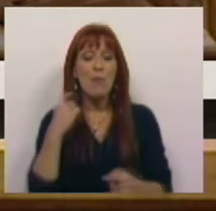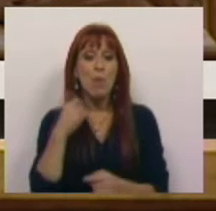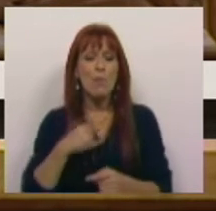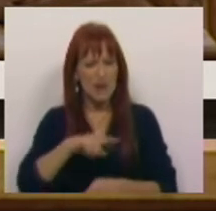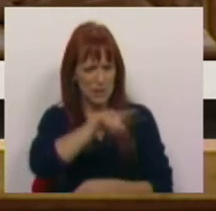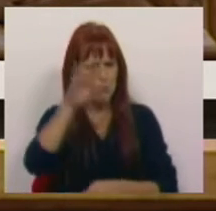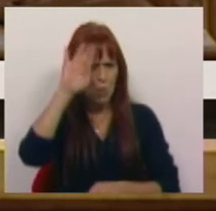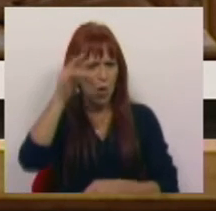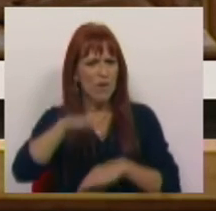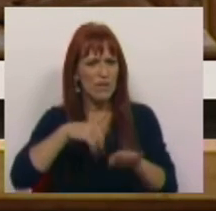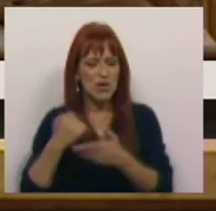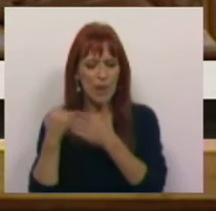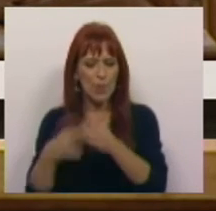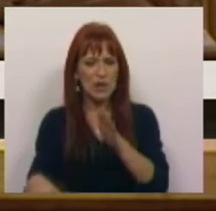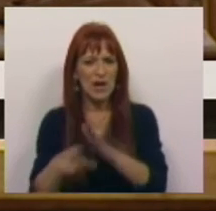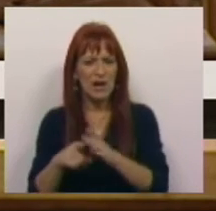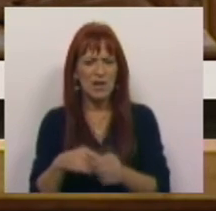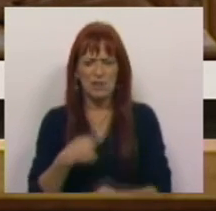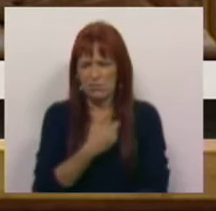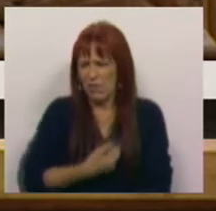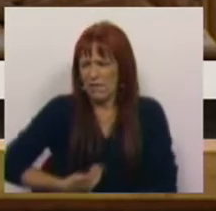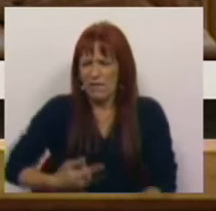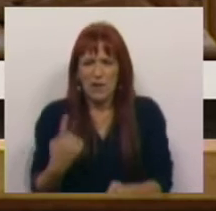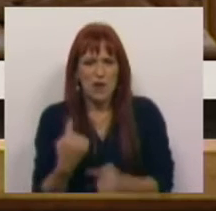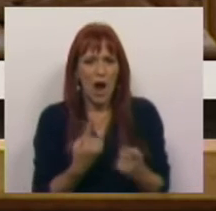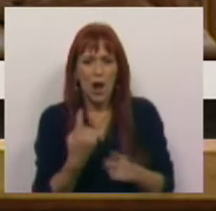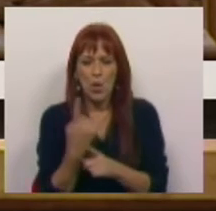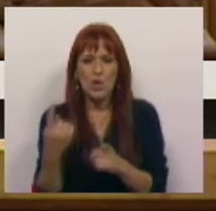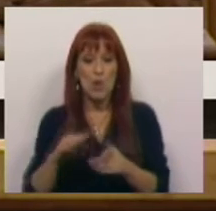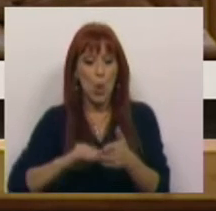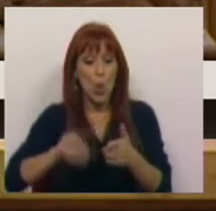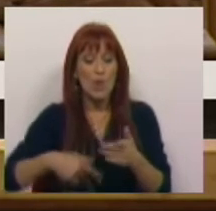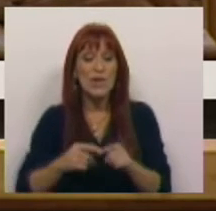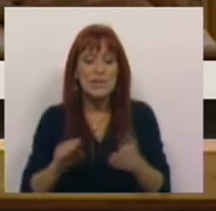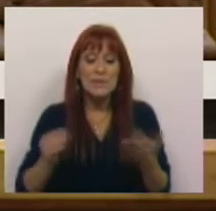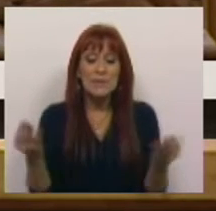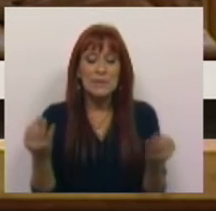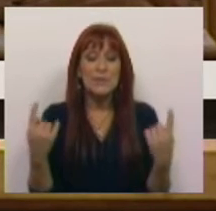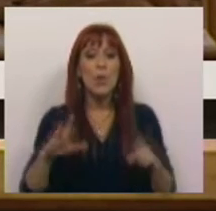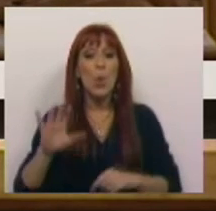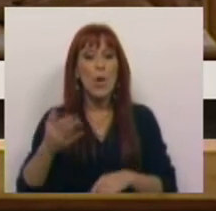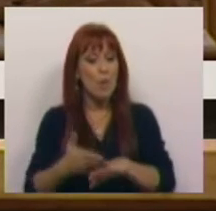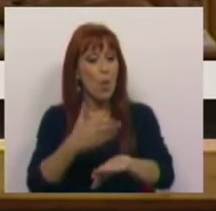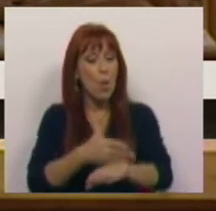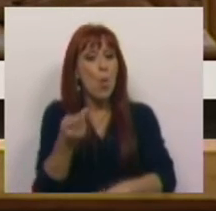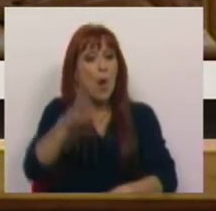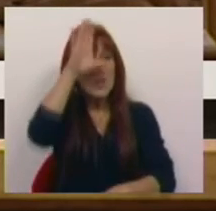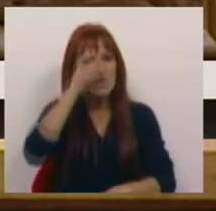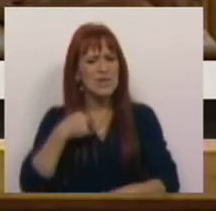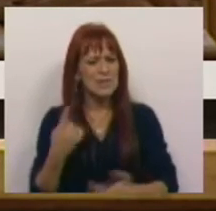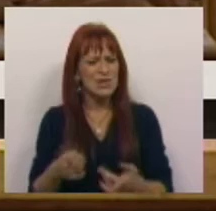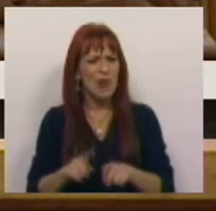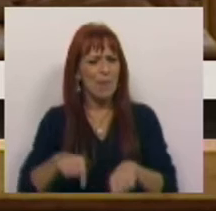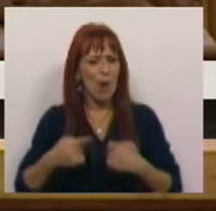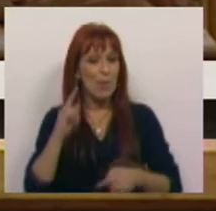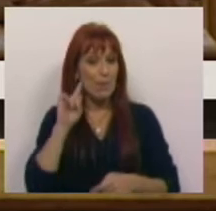fazer. Apoiados numa lei caquética, muitos destes contratos foram assinados quando o anterior governo já tinha passado o